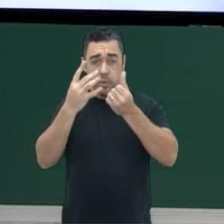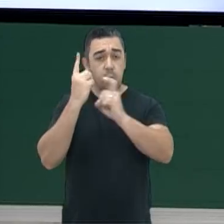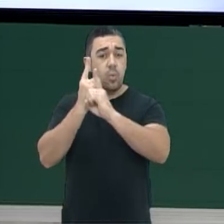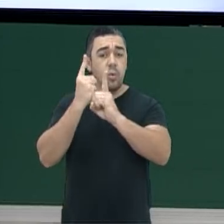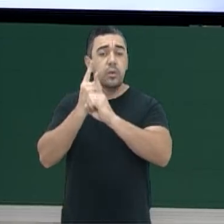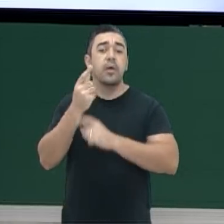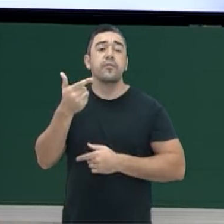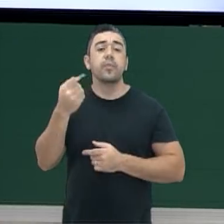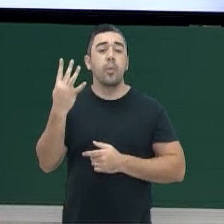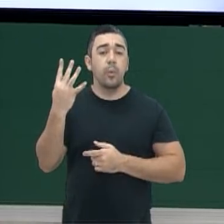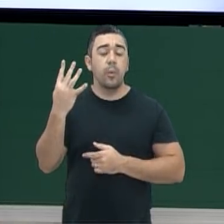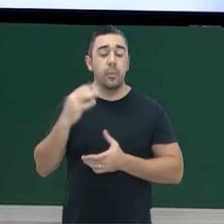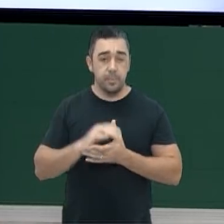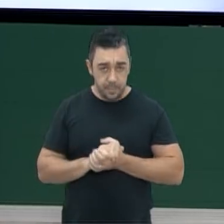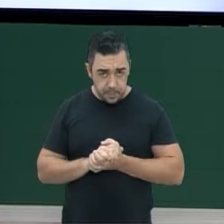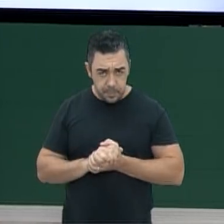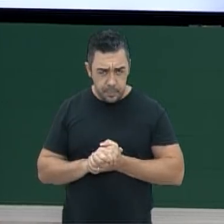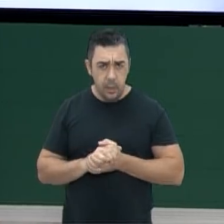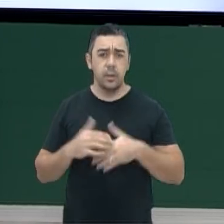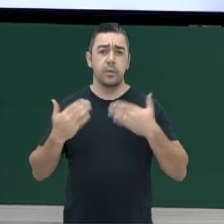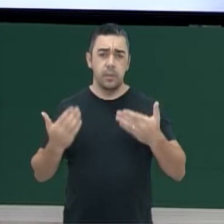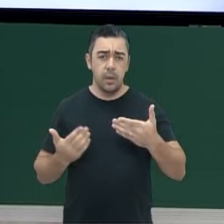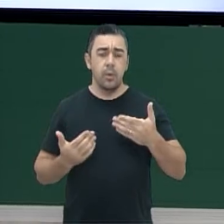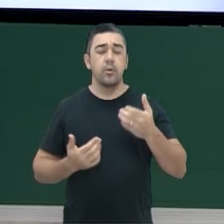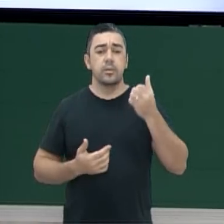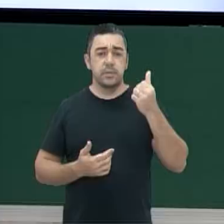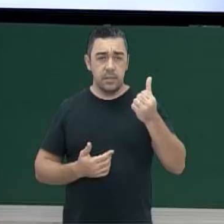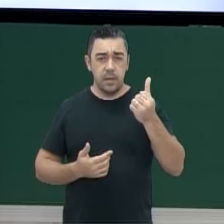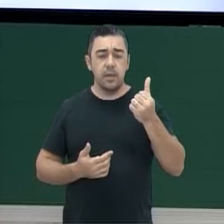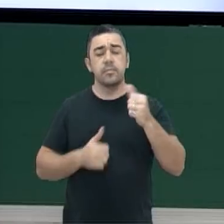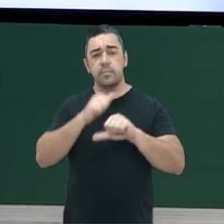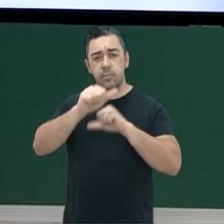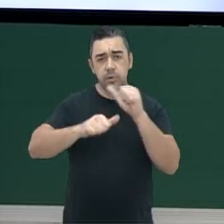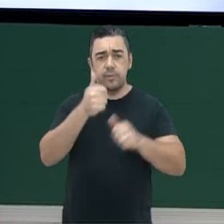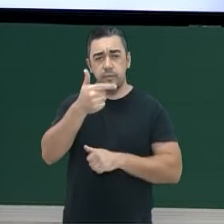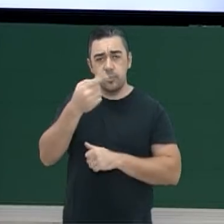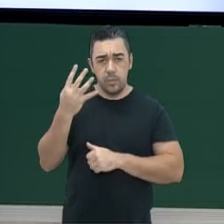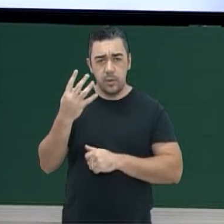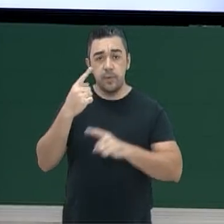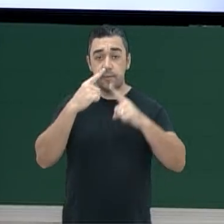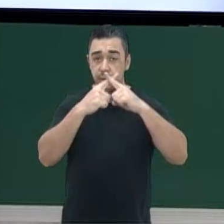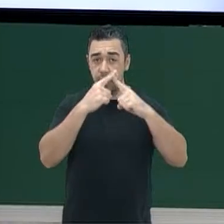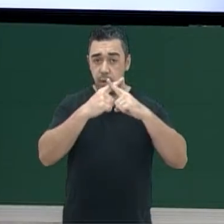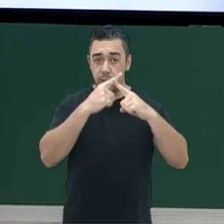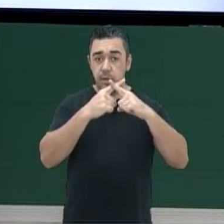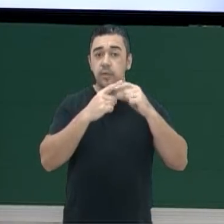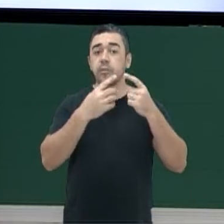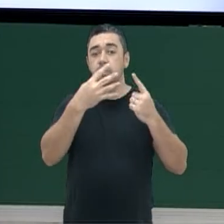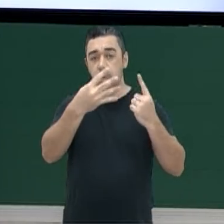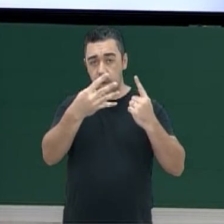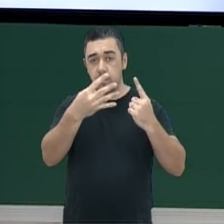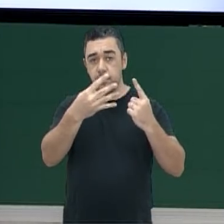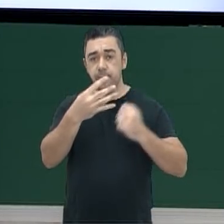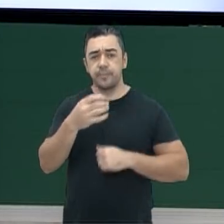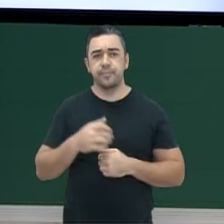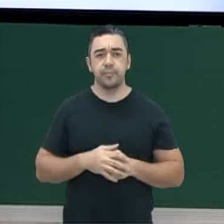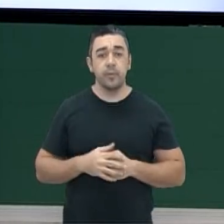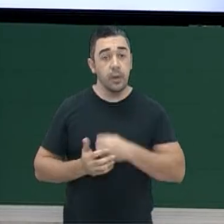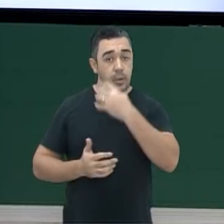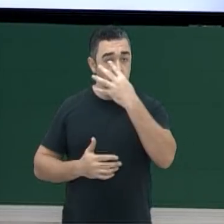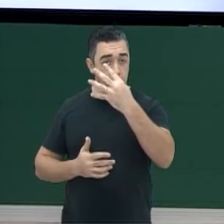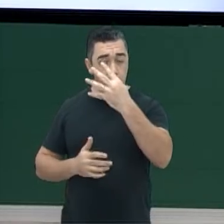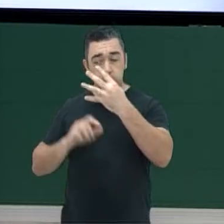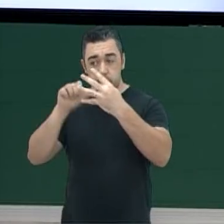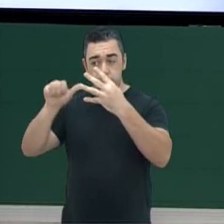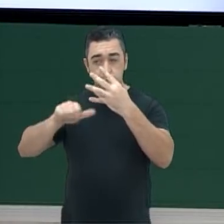dar 24. Ah, então quer dizer que o 6 para virar 24 eu faço vezes 4. E o 4 para